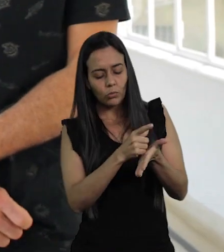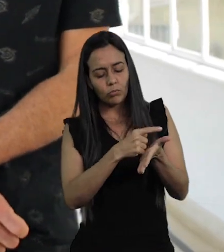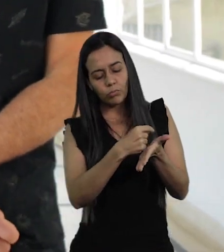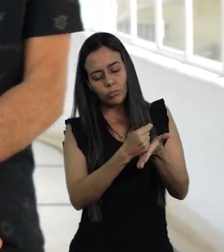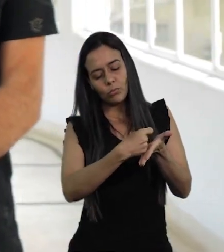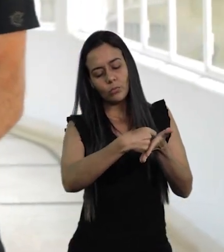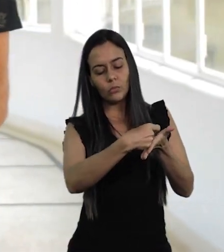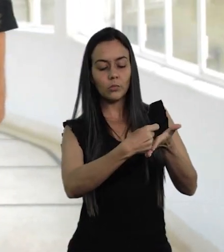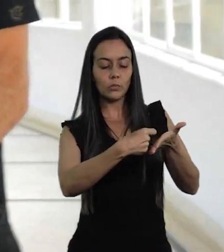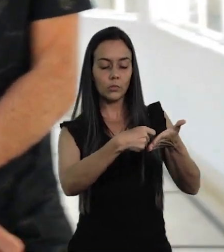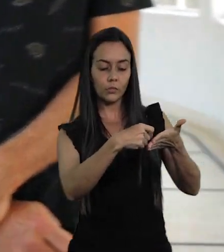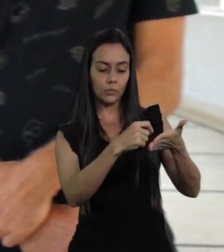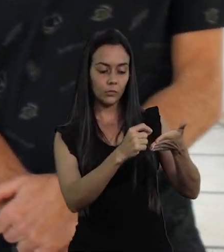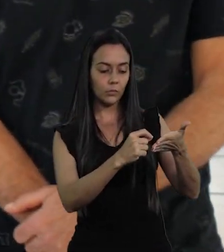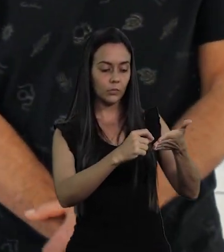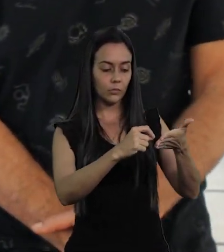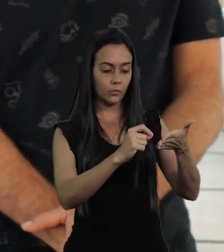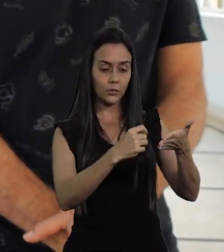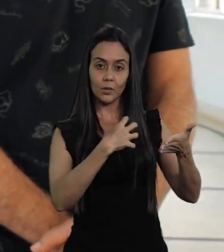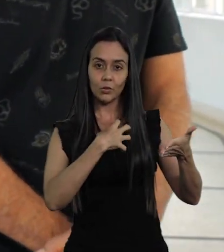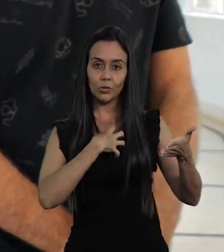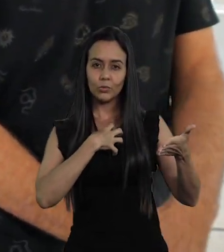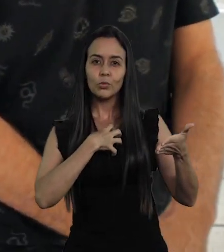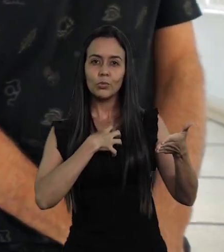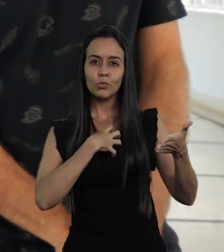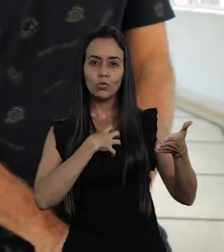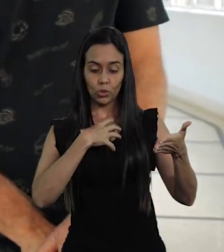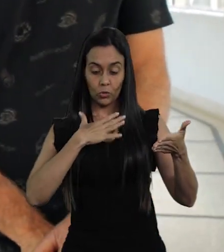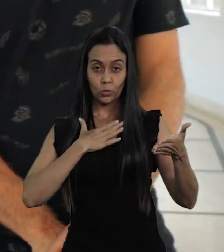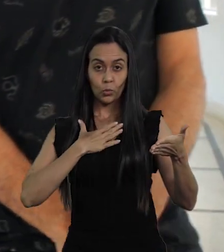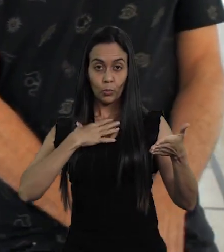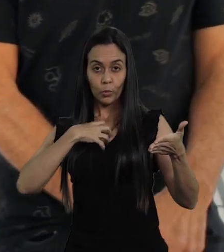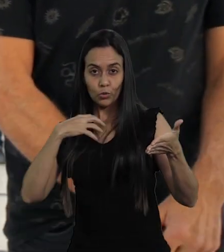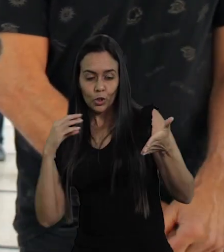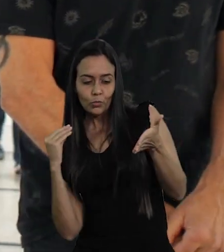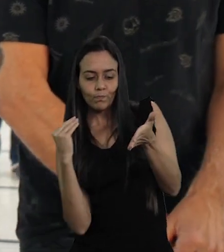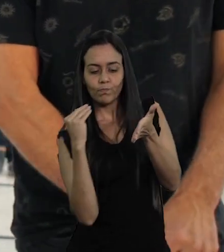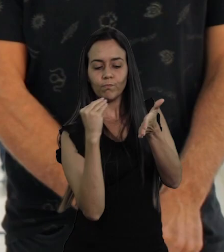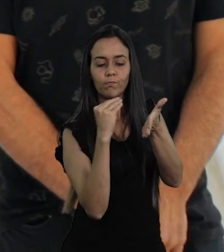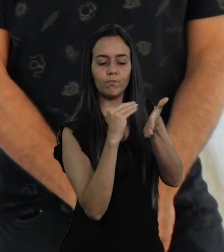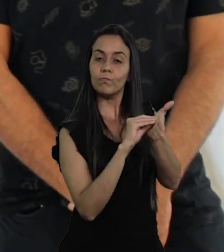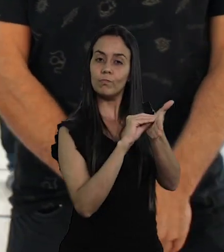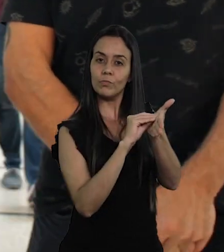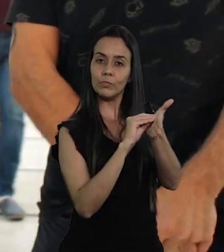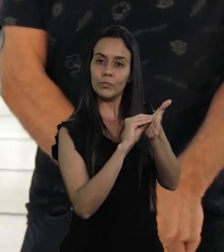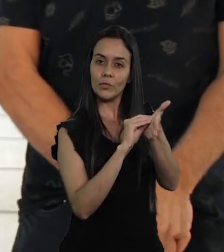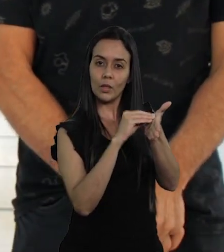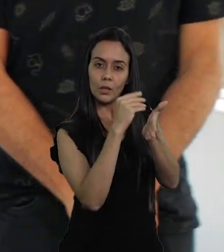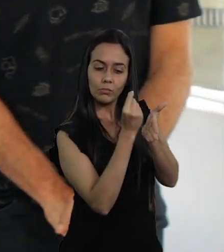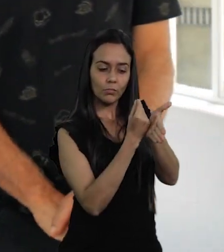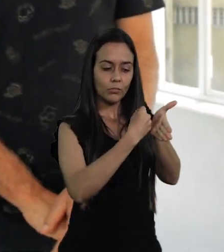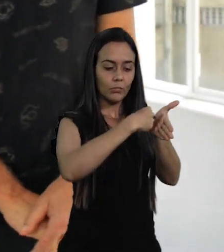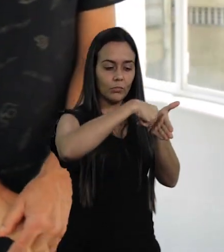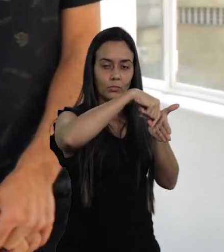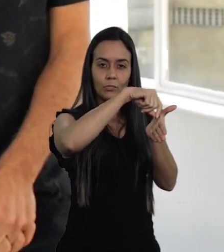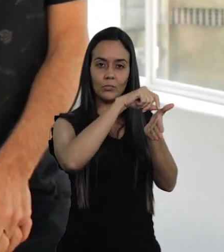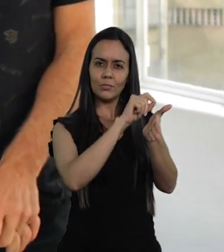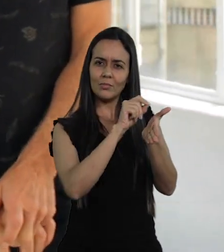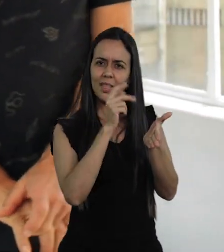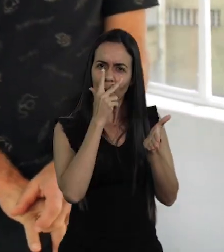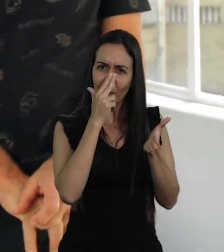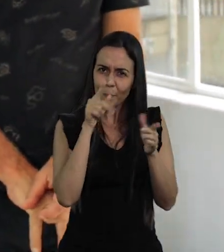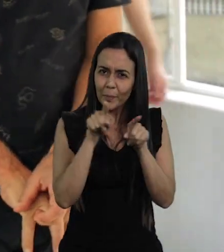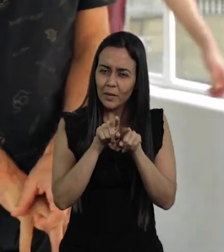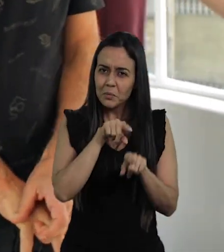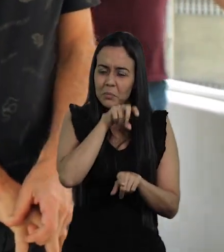imprimir a energia das caligrafias sensitivas, que é nesse gesto mais circular, mais de serpente, né? Eles vão se diluindo